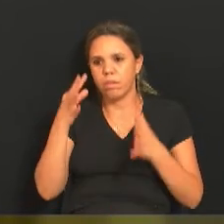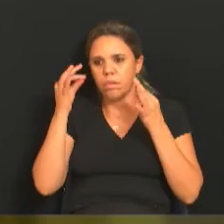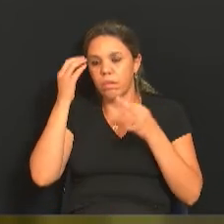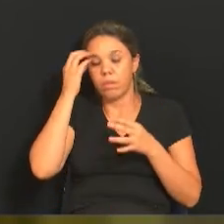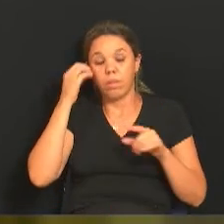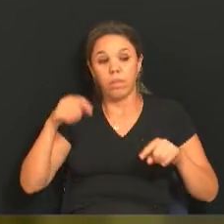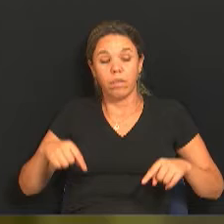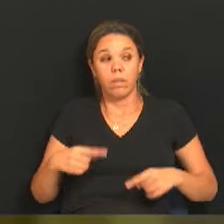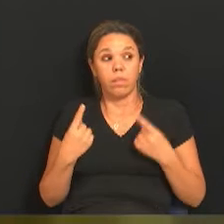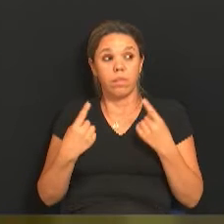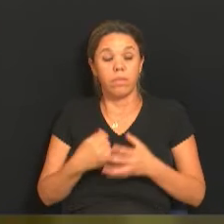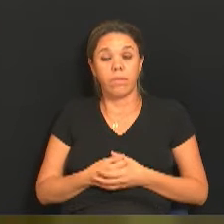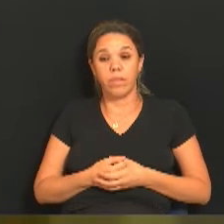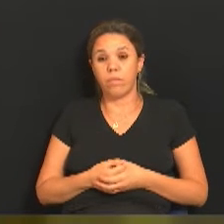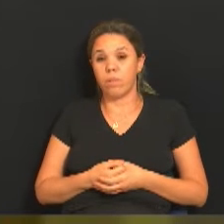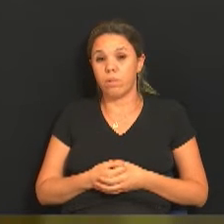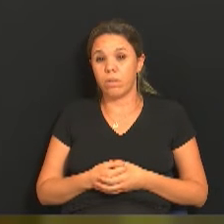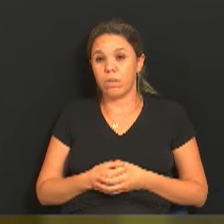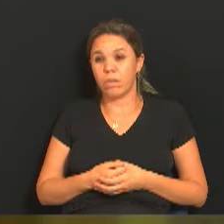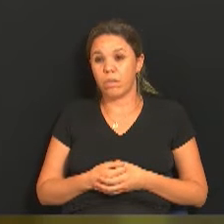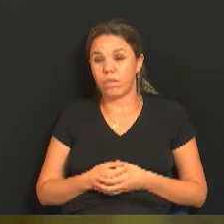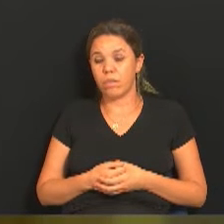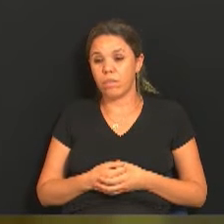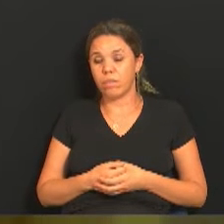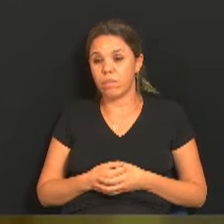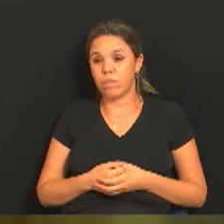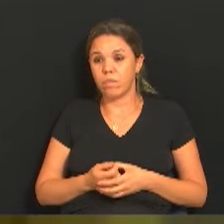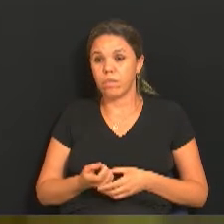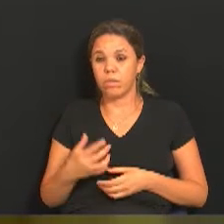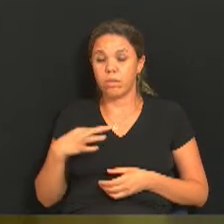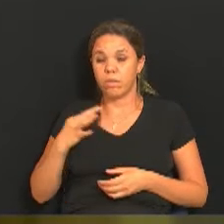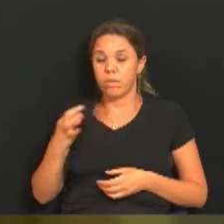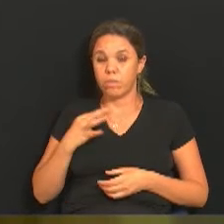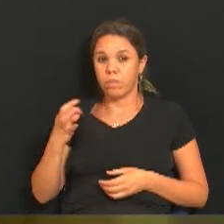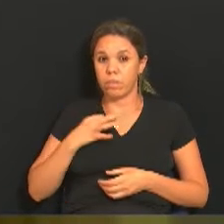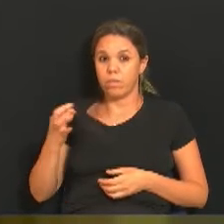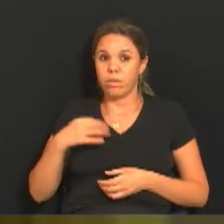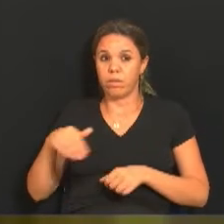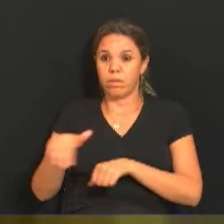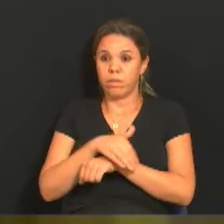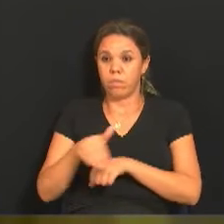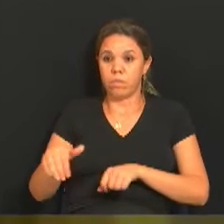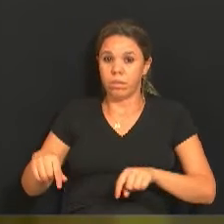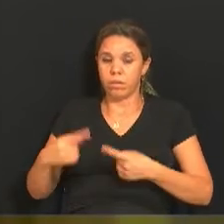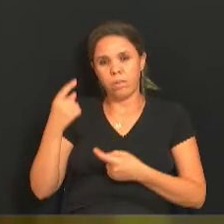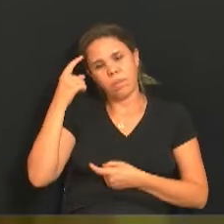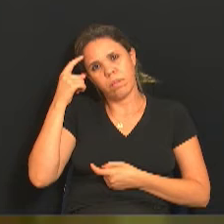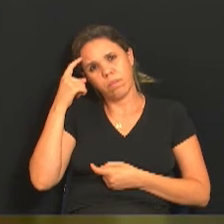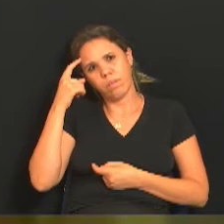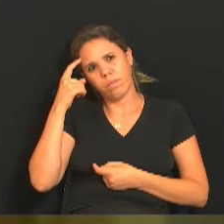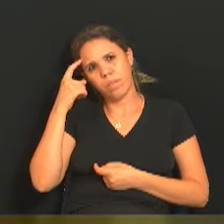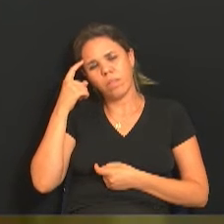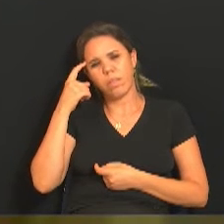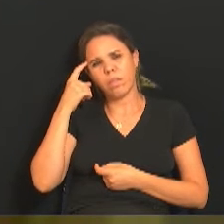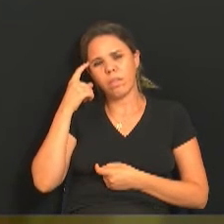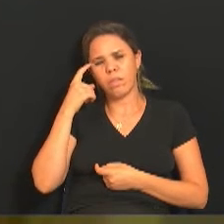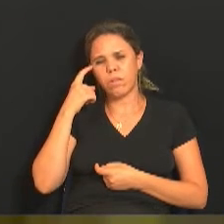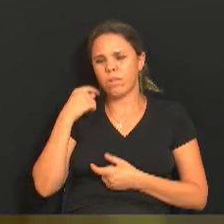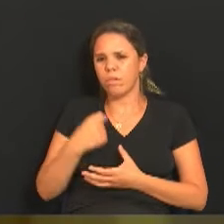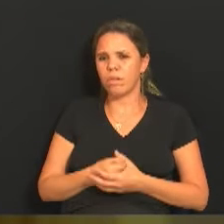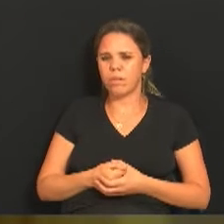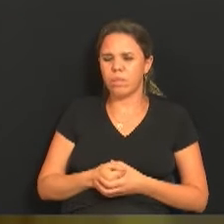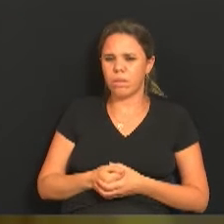do refeitório, né, aí já com o retorno dos voluntários na rua, se desafiou a pensar, né, o como resolver, né, o que